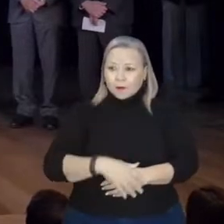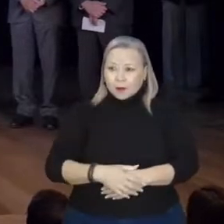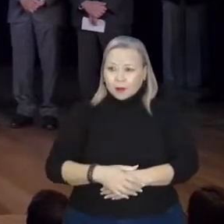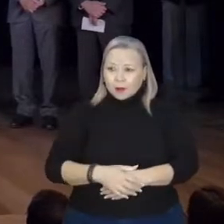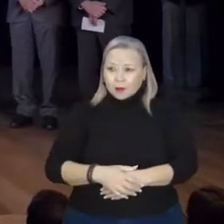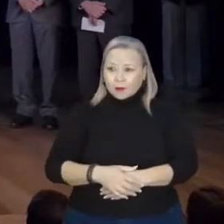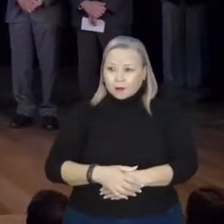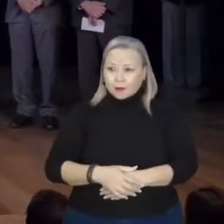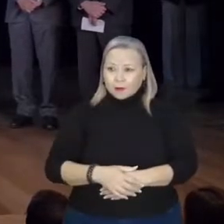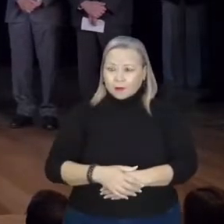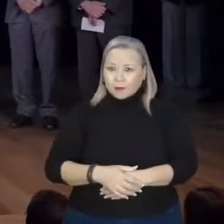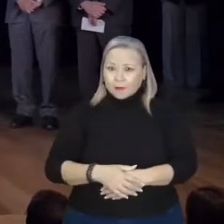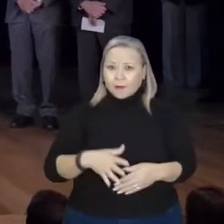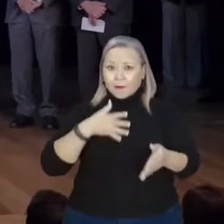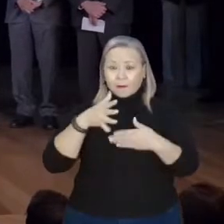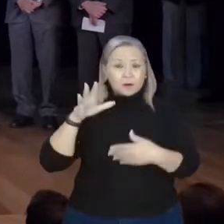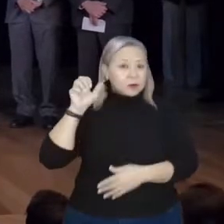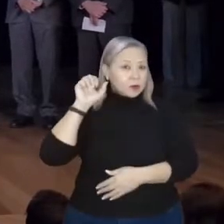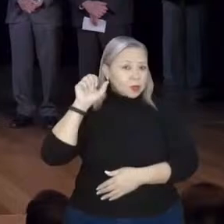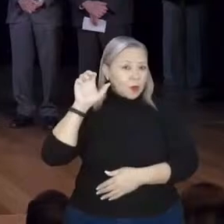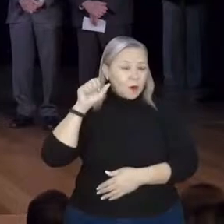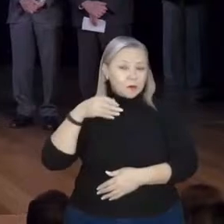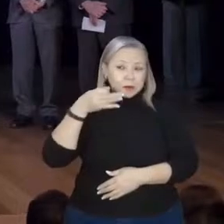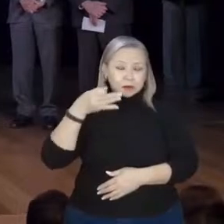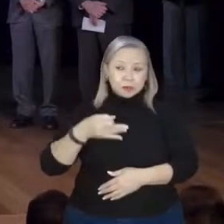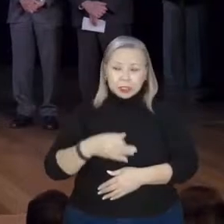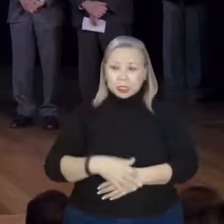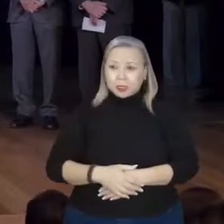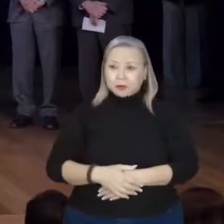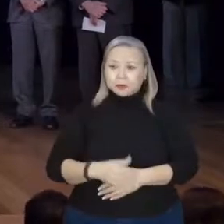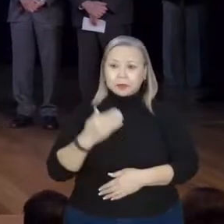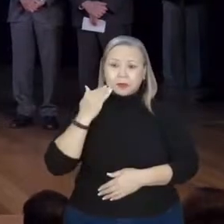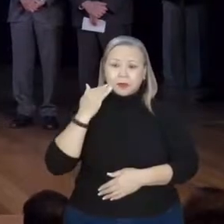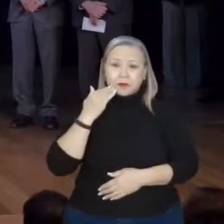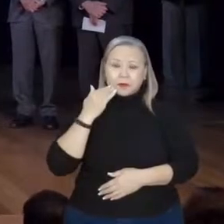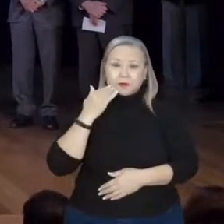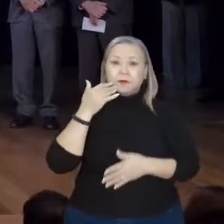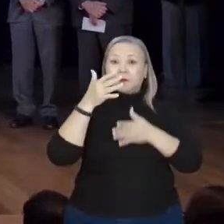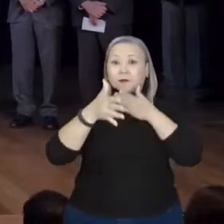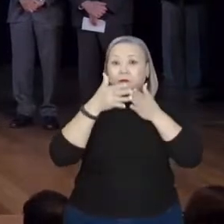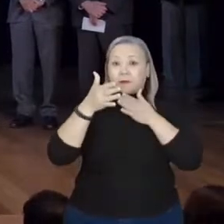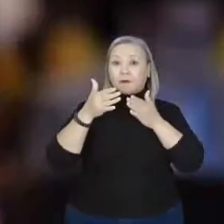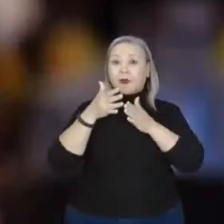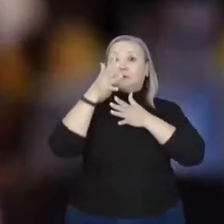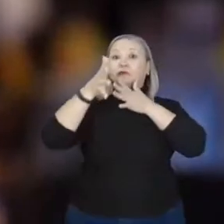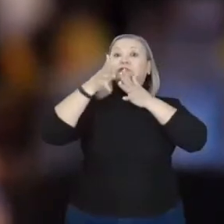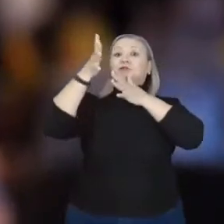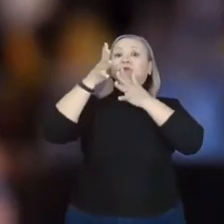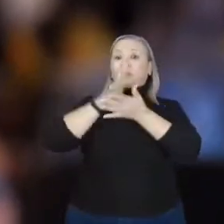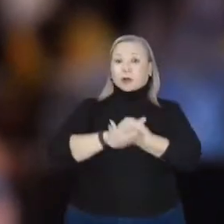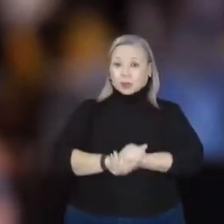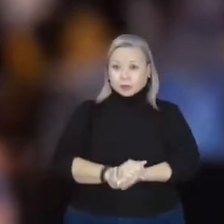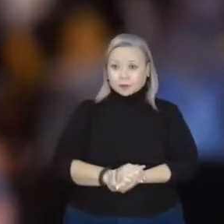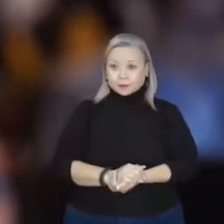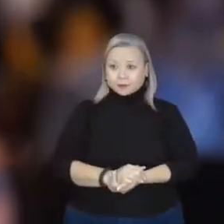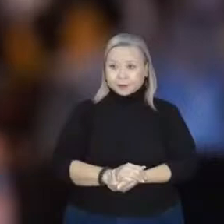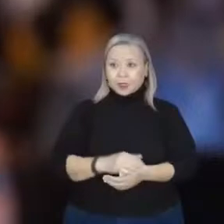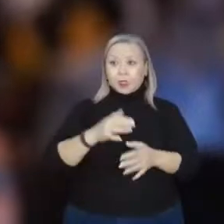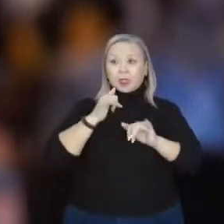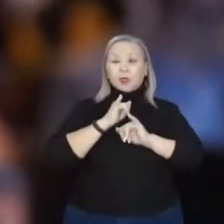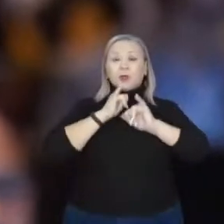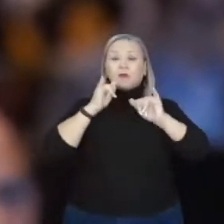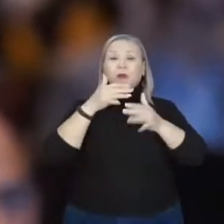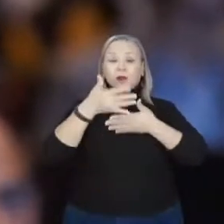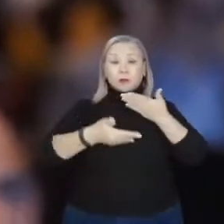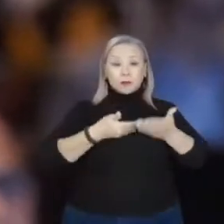sem caixa de retorno, sem caixa de retorno. Então, vou falar um pouco mais alto, assim o senhor escuta. O senhor citou a tramitação da